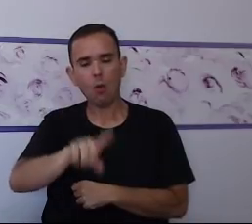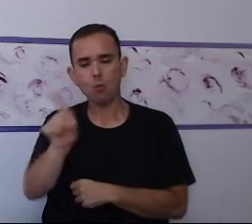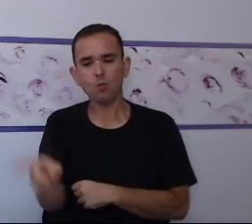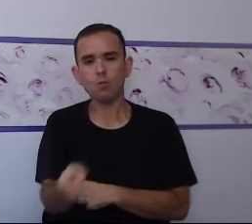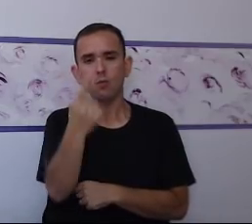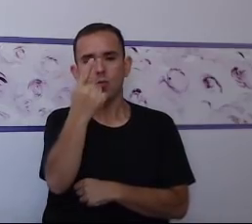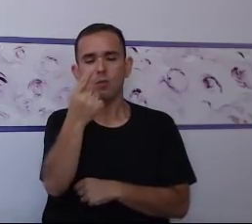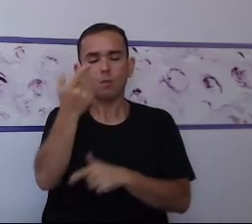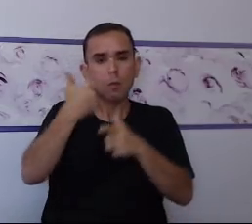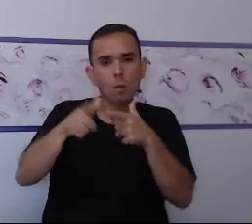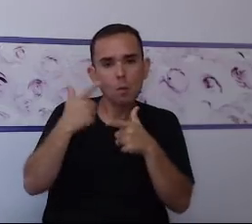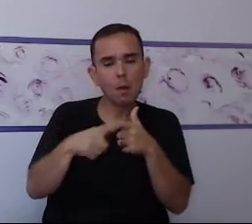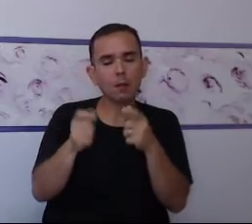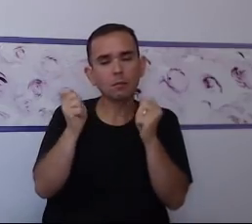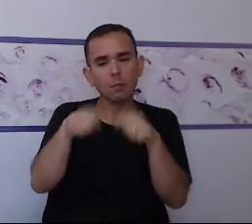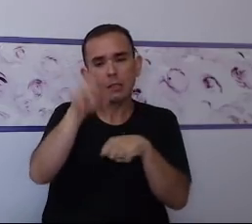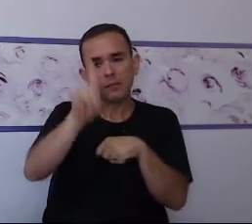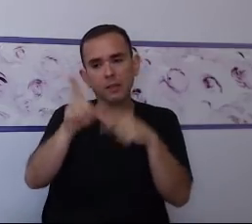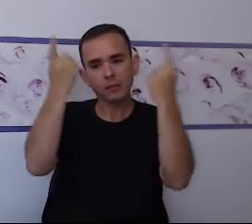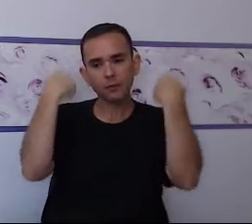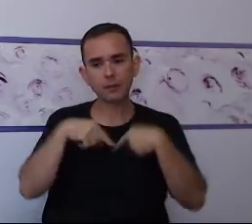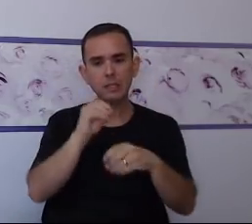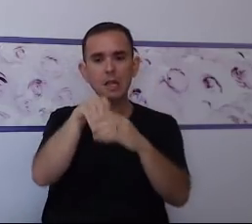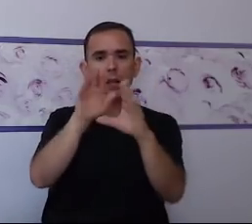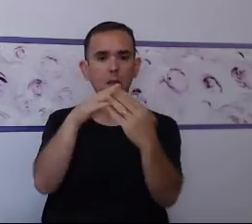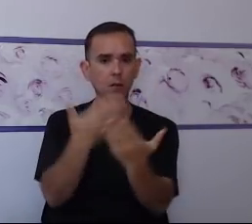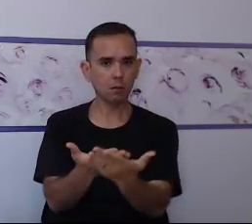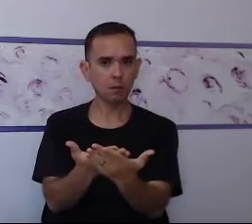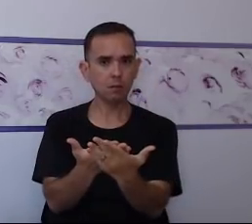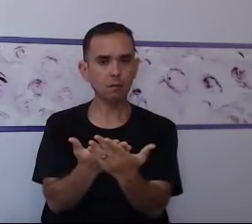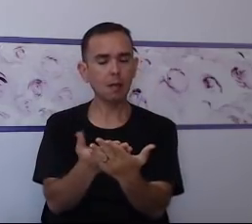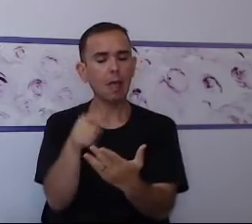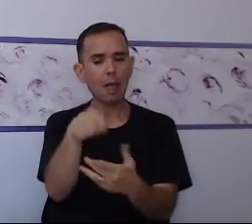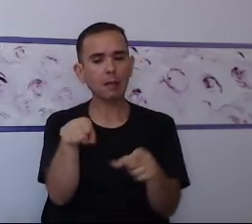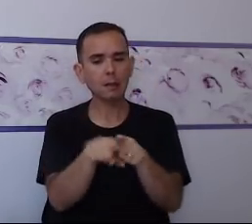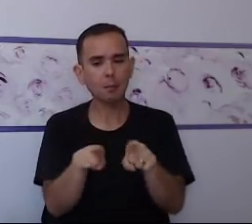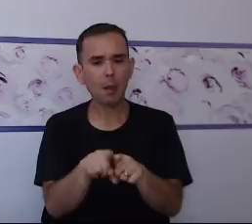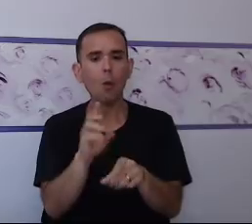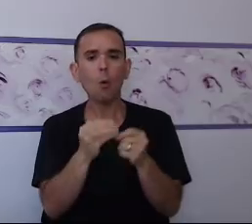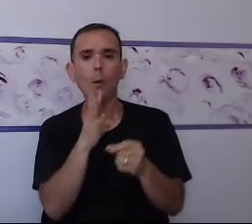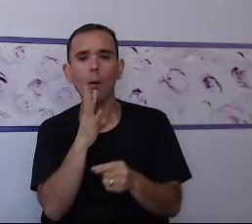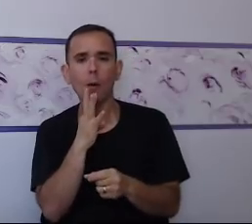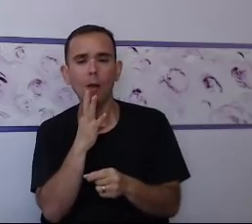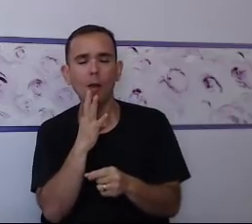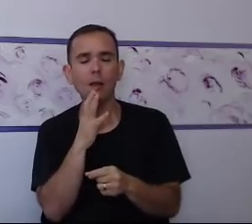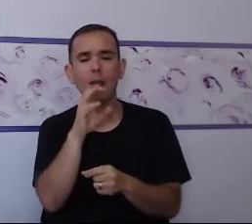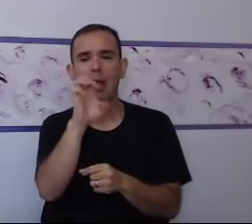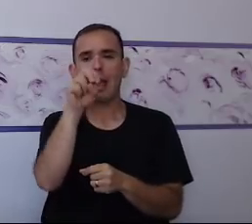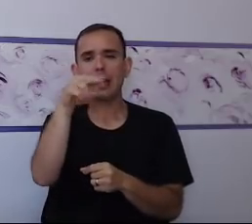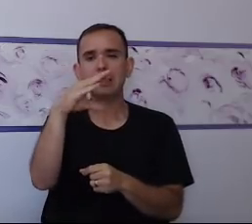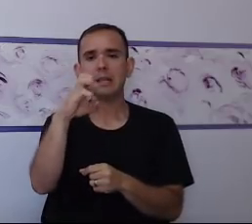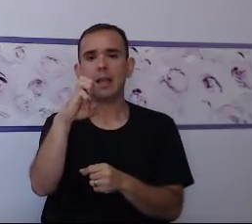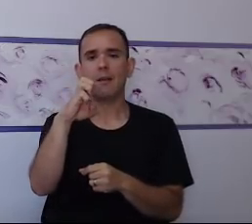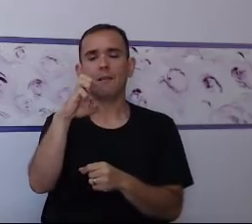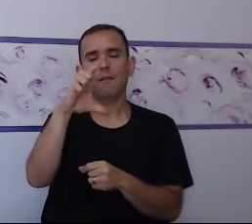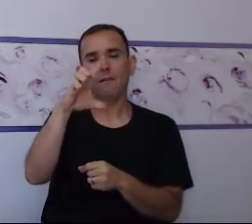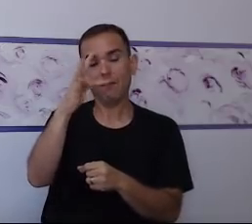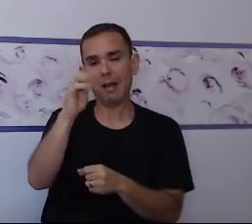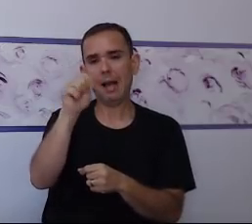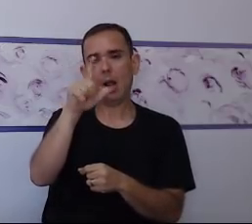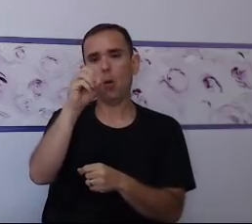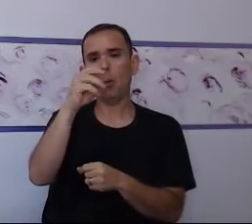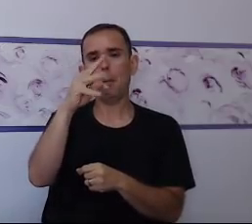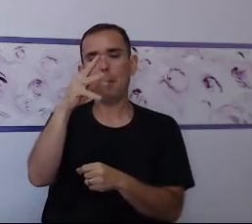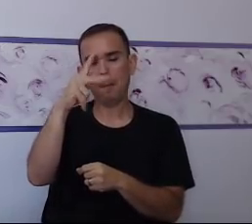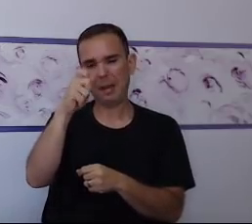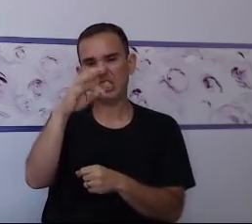principais causas de deficiência física presente na escola. Então, ela também é conhecida como encefalopatia crônica não progressiva.